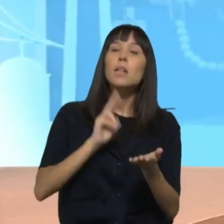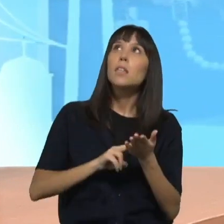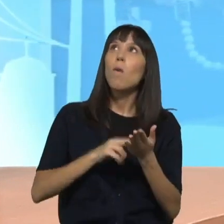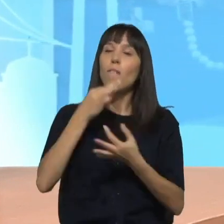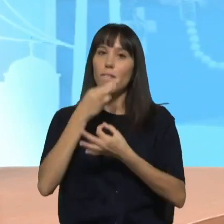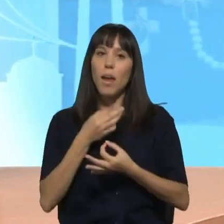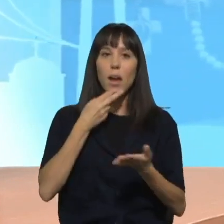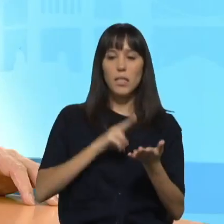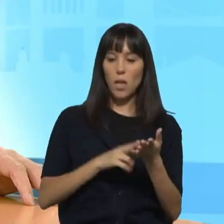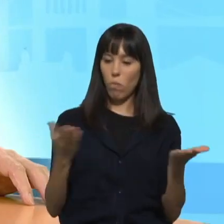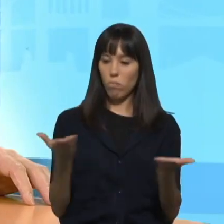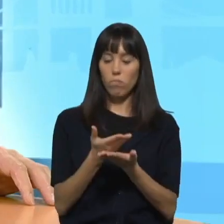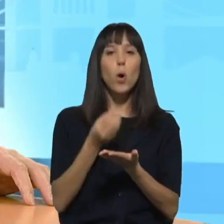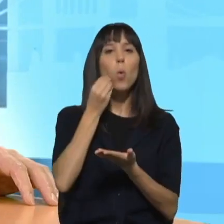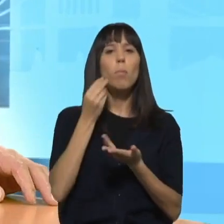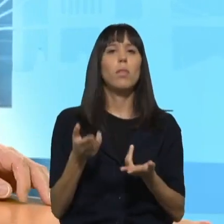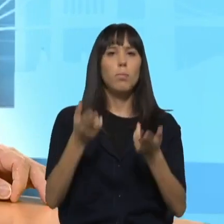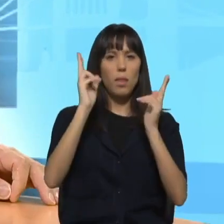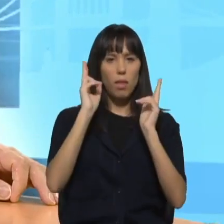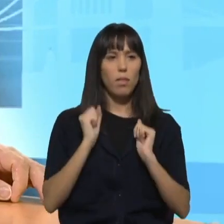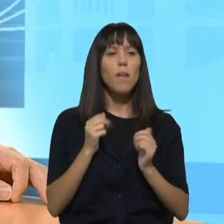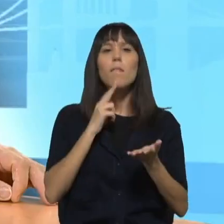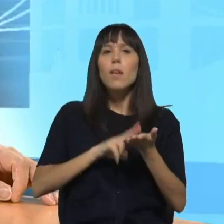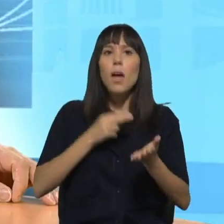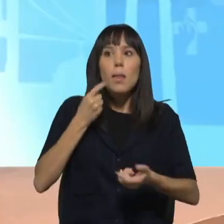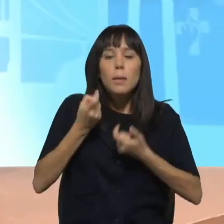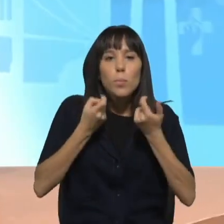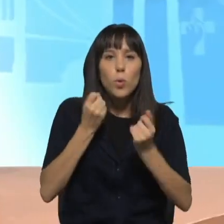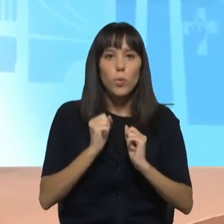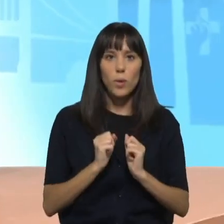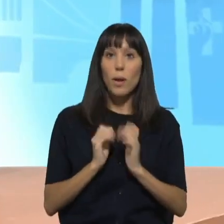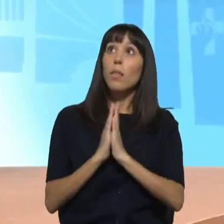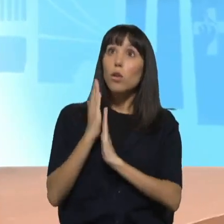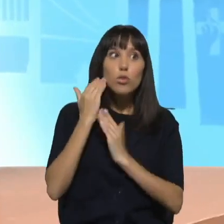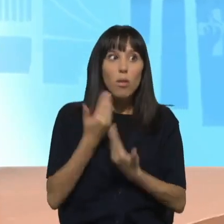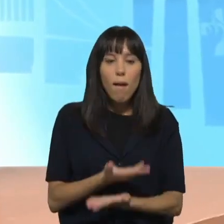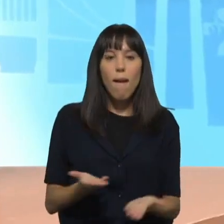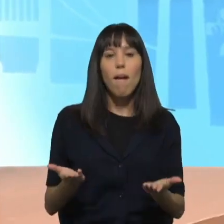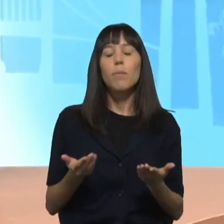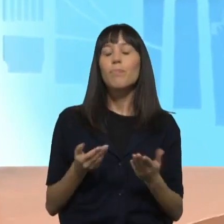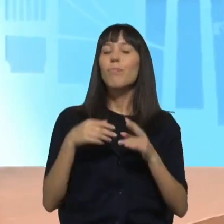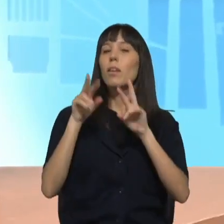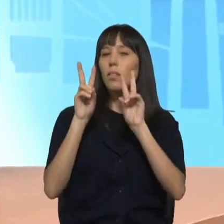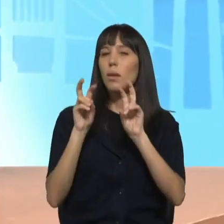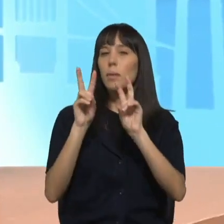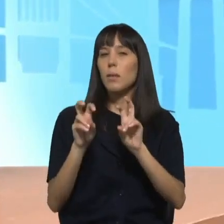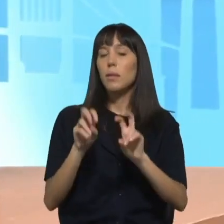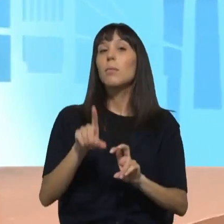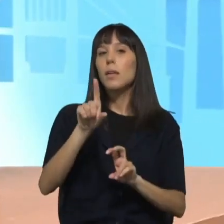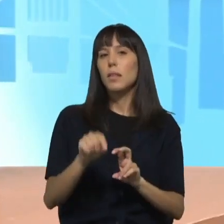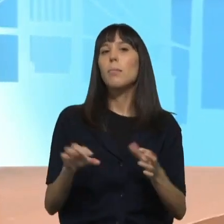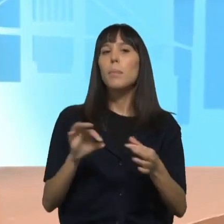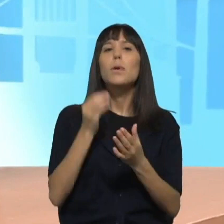razão, o tema da liberdade, a procura da verdade, a presença de Deus. São tudo temas, depois também os temas da liturgia,